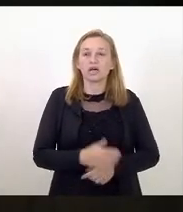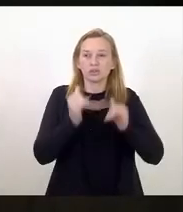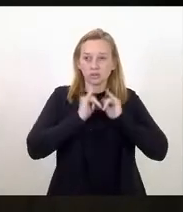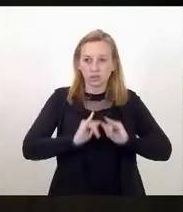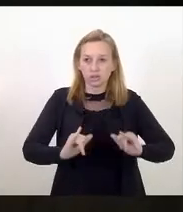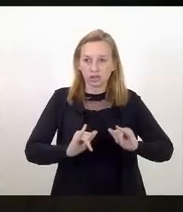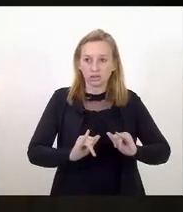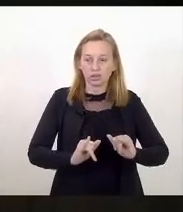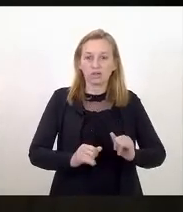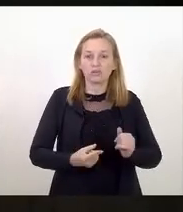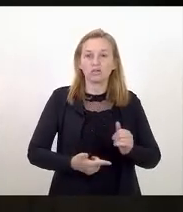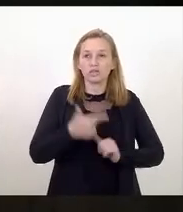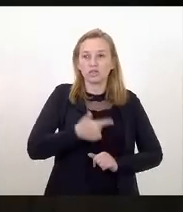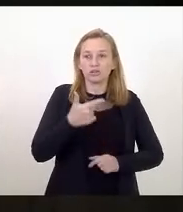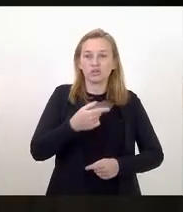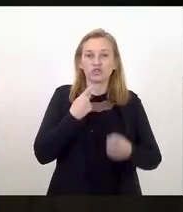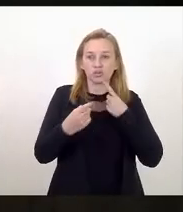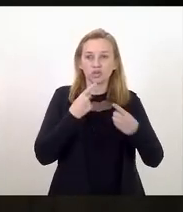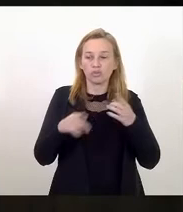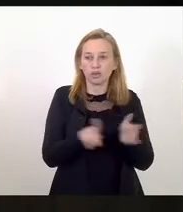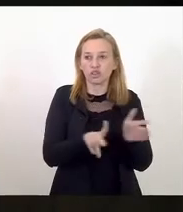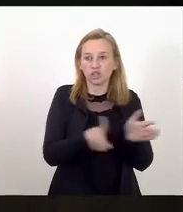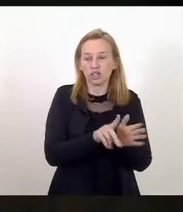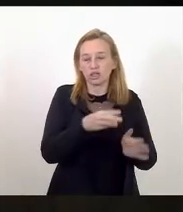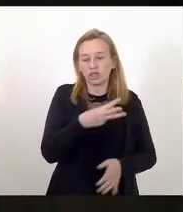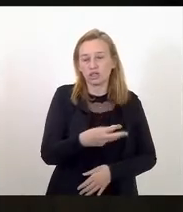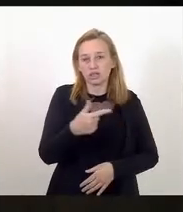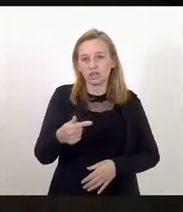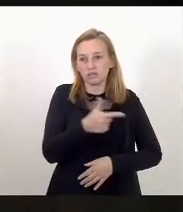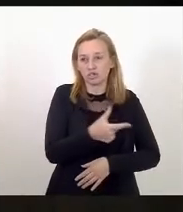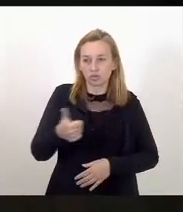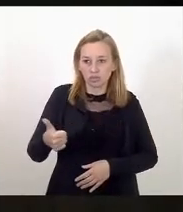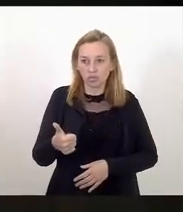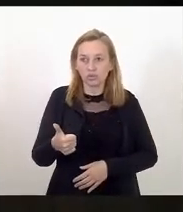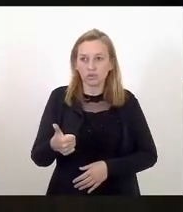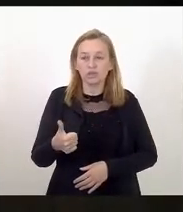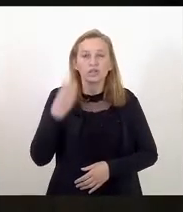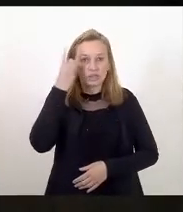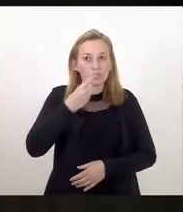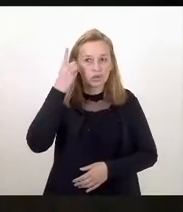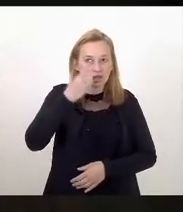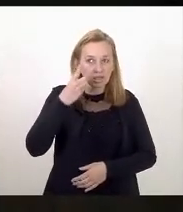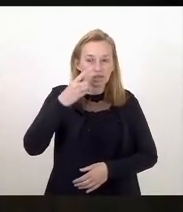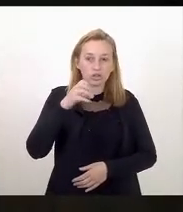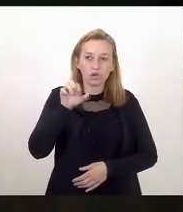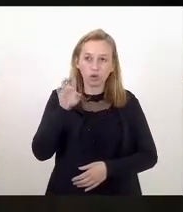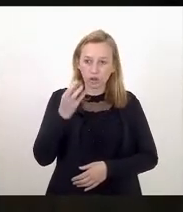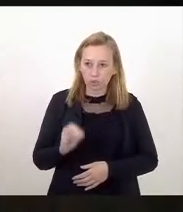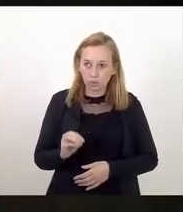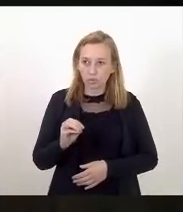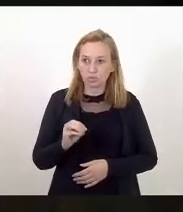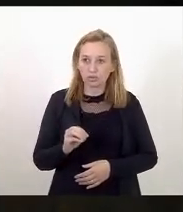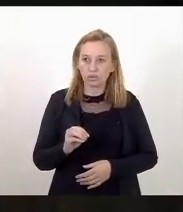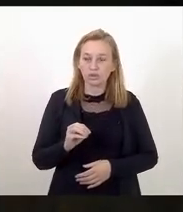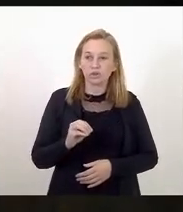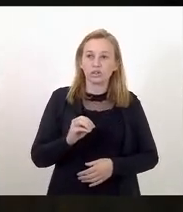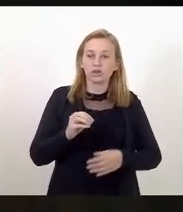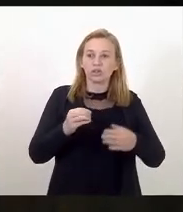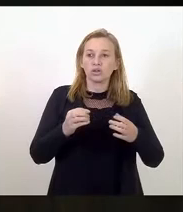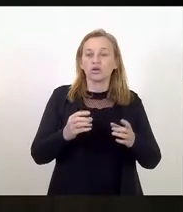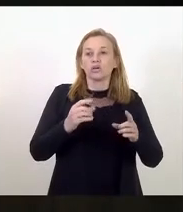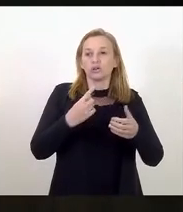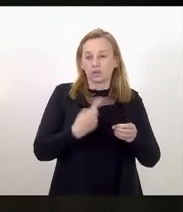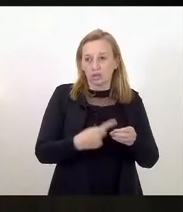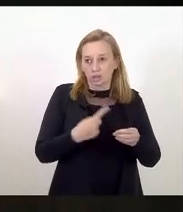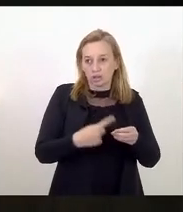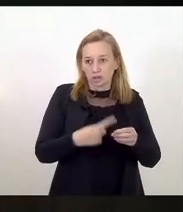Anuncio em segunda discussão o projeto de lei 3803-21 de autoria do deputado Eurico Júnior que declara o município de Teresópolis a capital